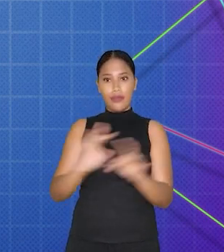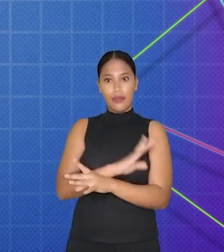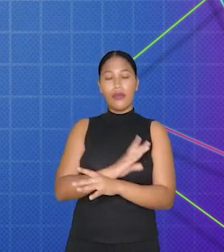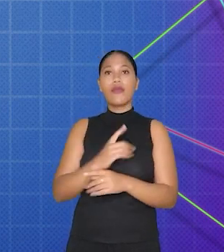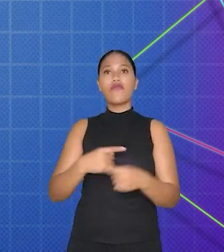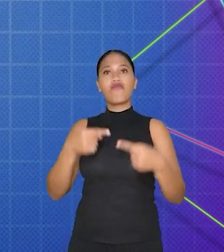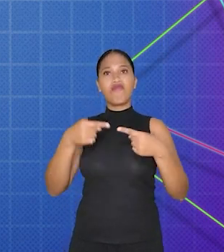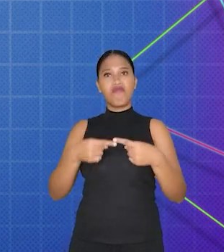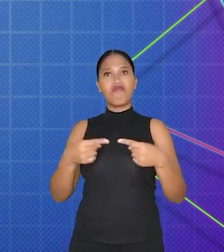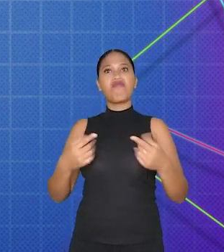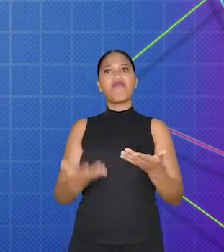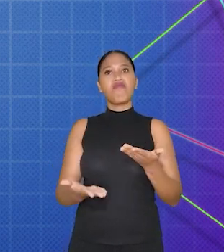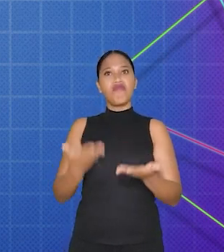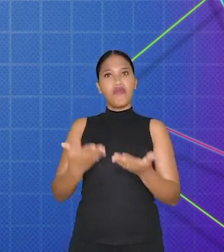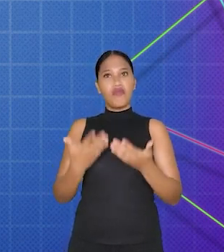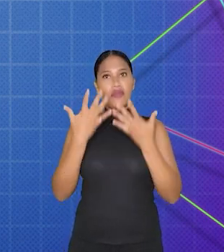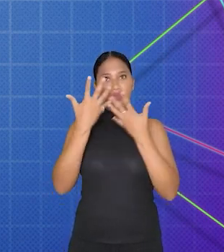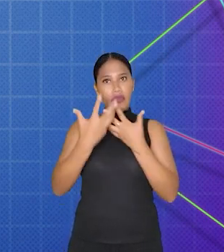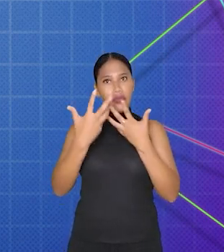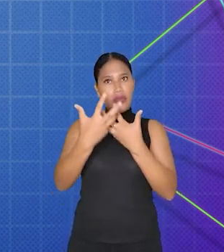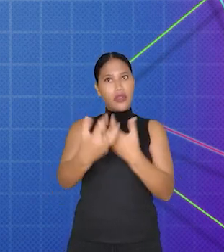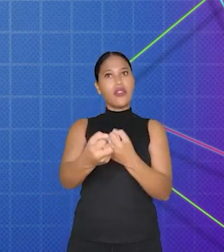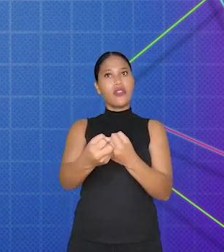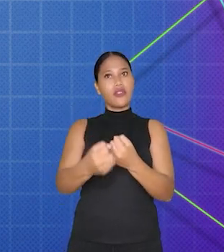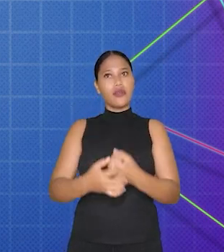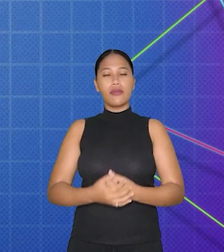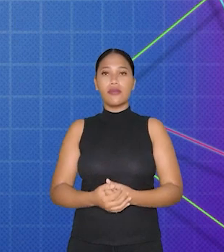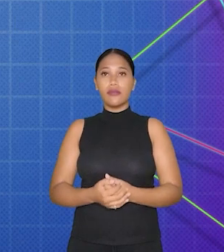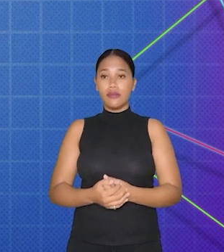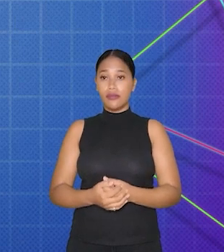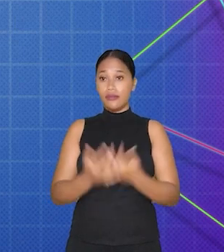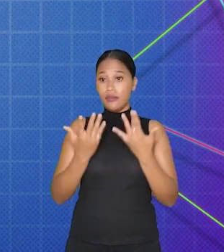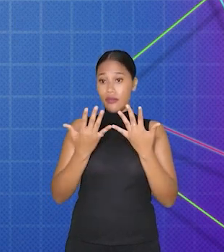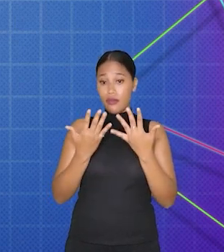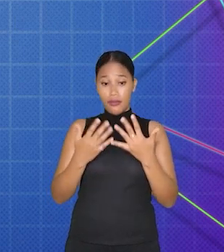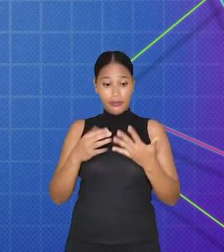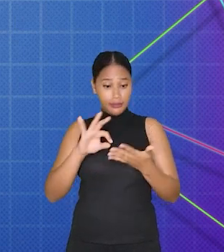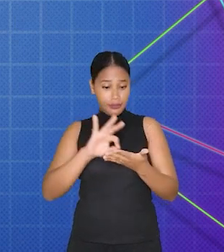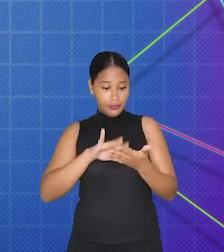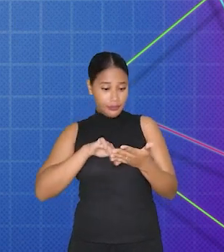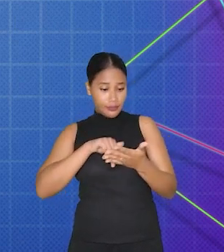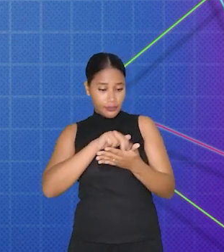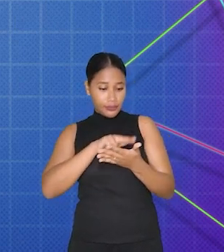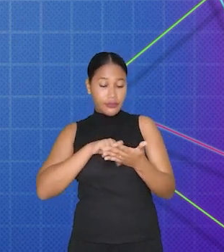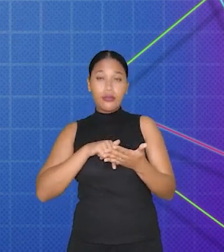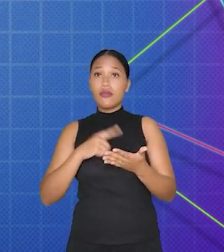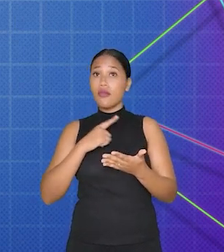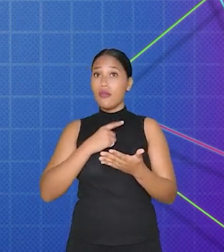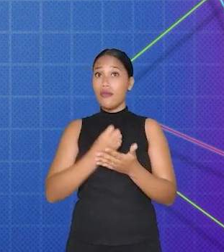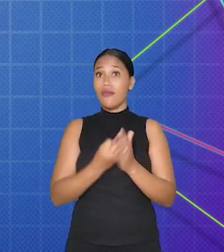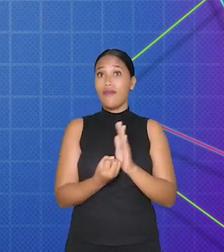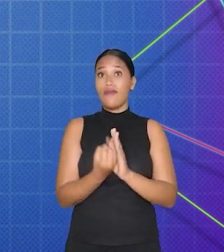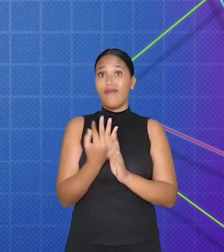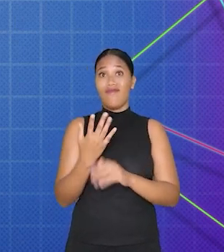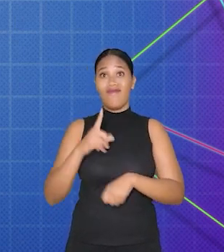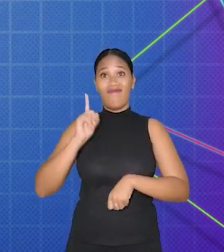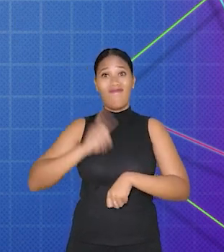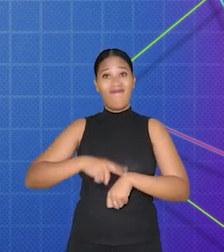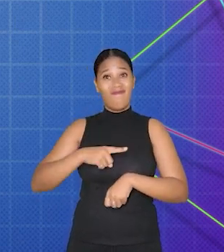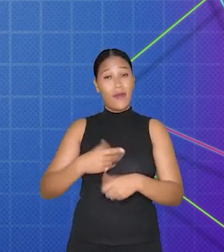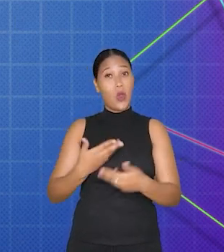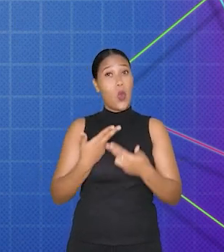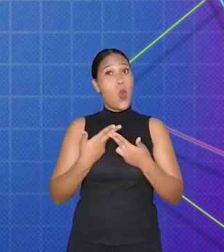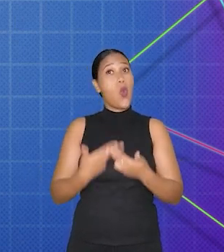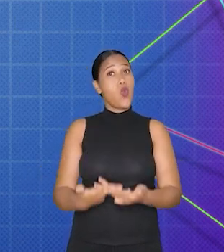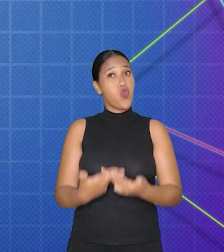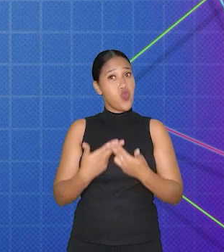que o resultado final seja harmônico e agradável aos olhos. Por ser uma técnica manual, o pixel art exige uma grande quantidade de